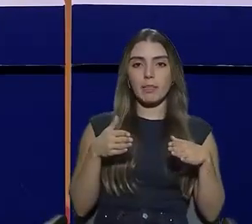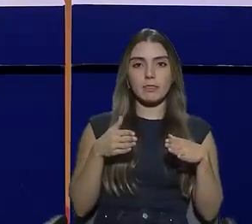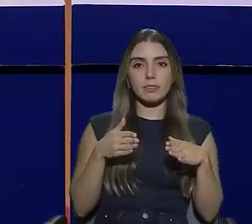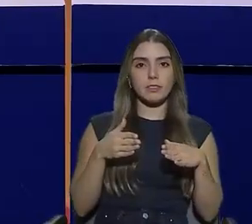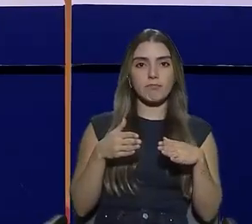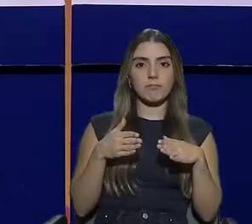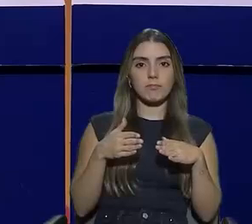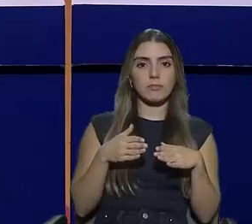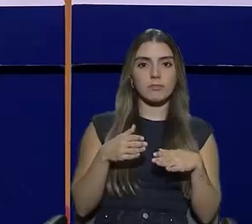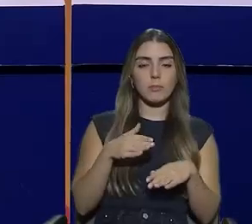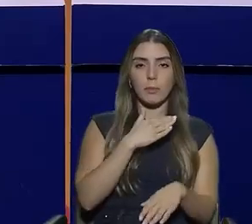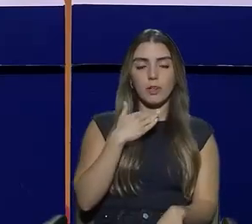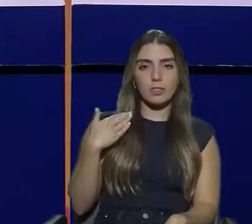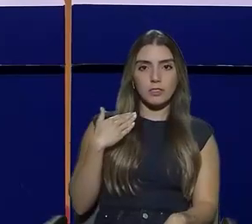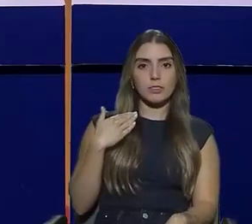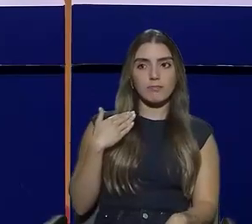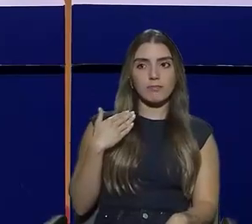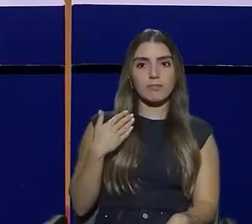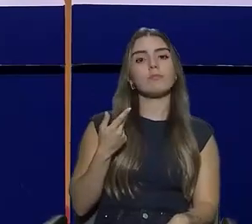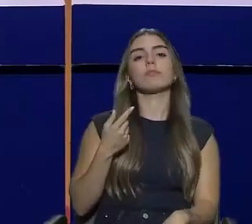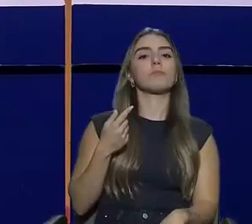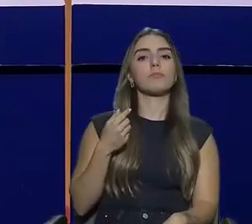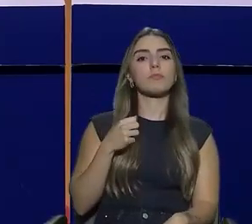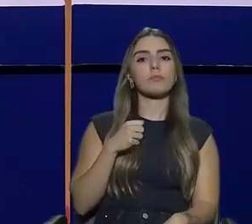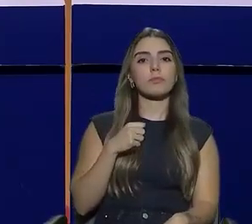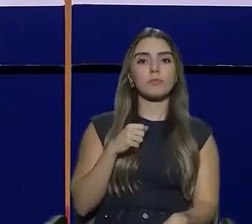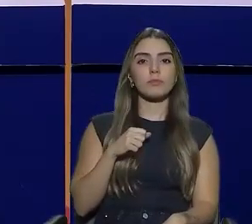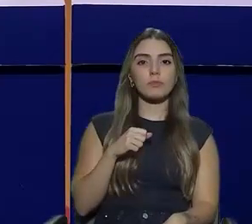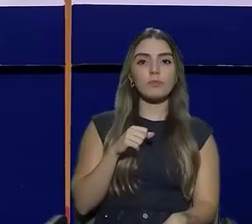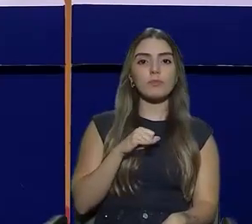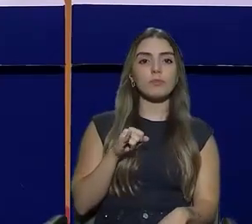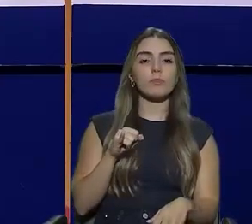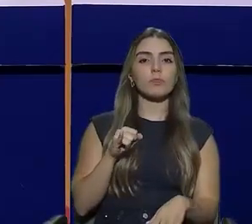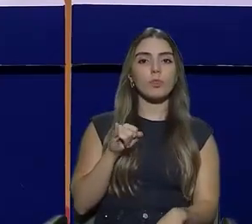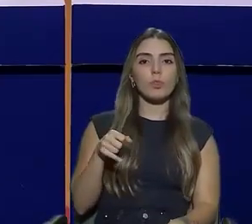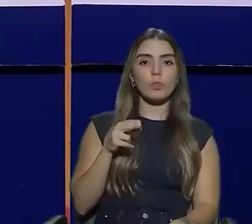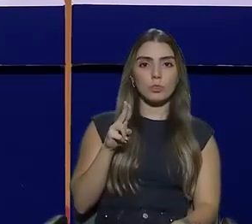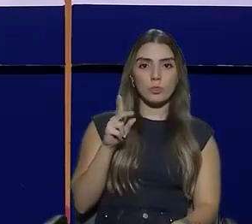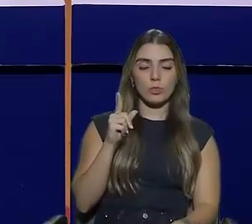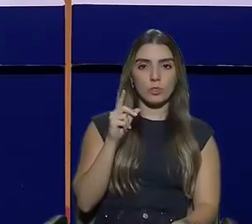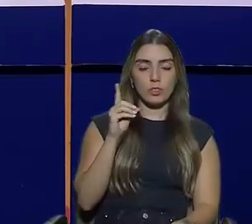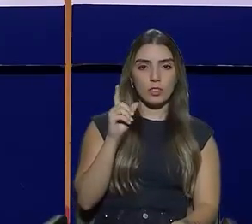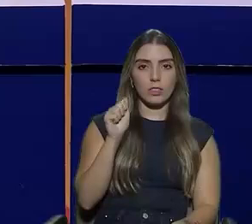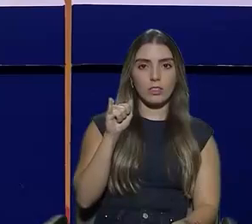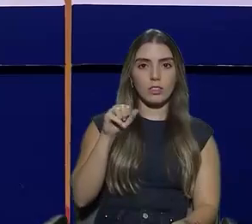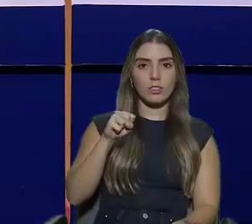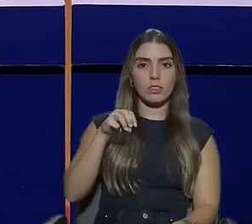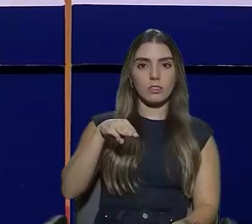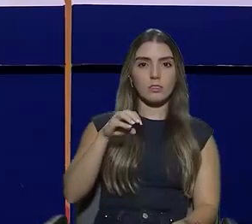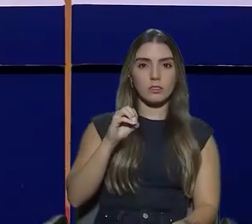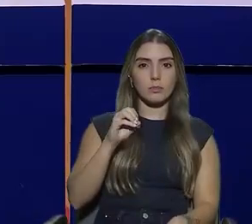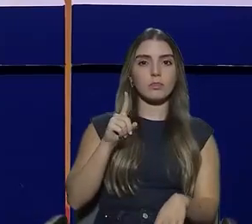no judaísmo existe um ritual muito próprio, você sabe disso, e não teve como eu